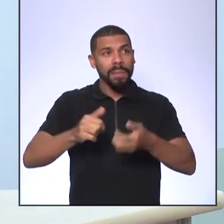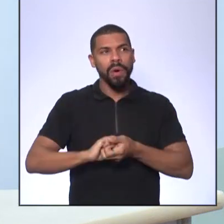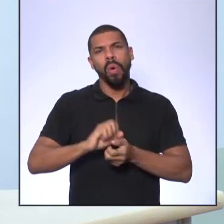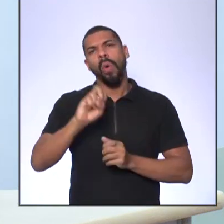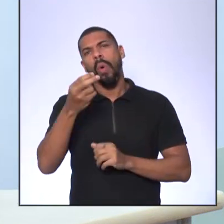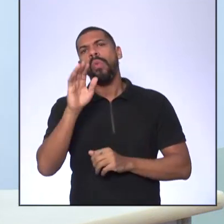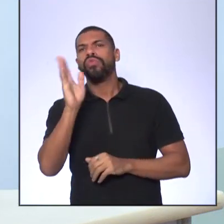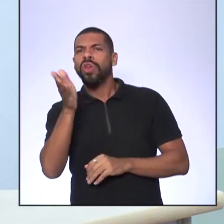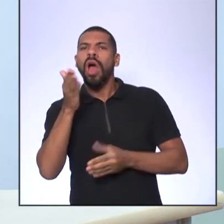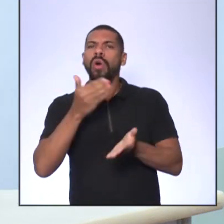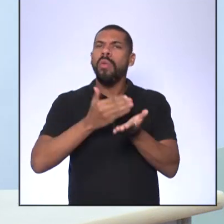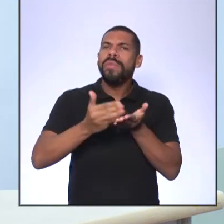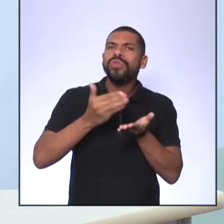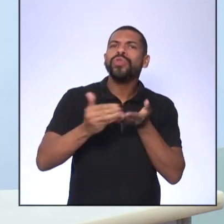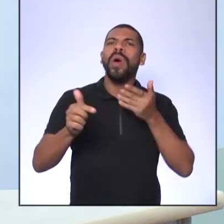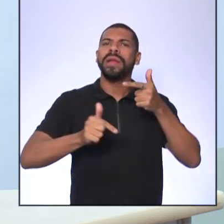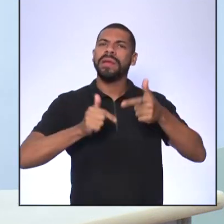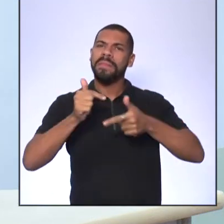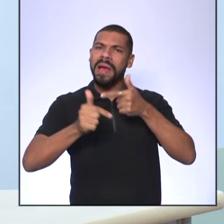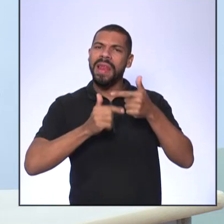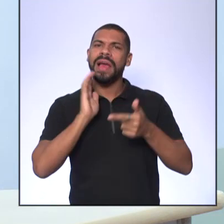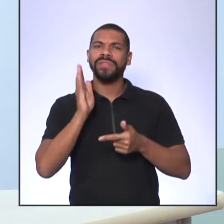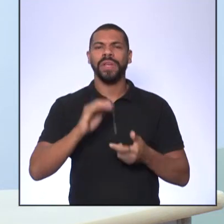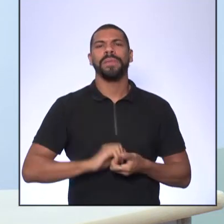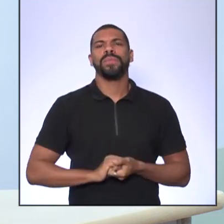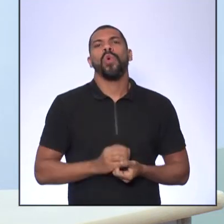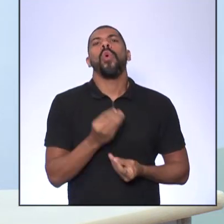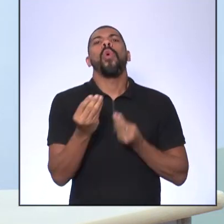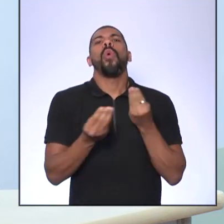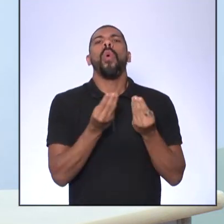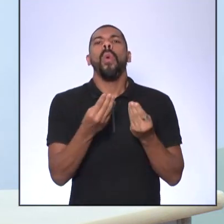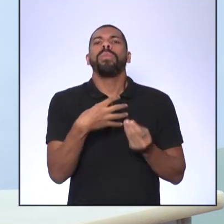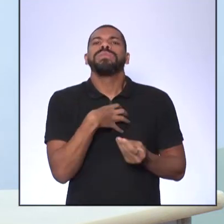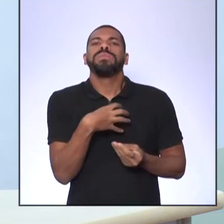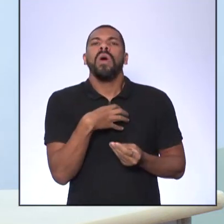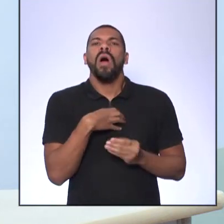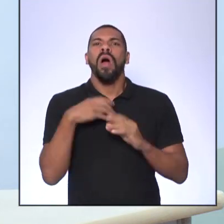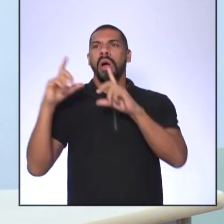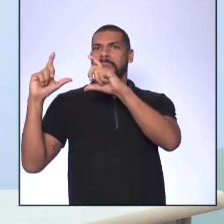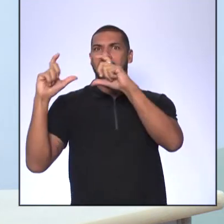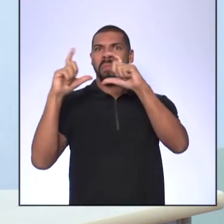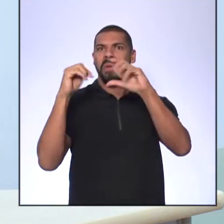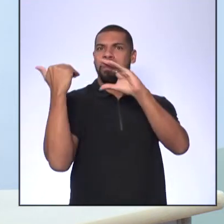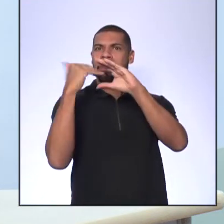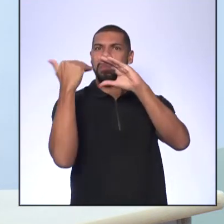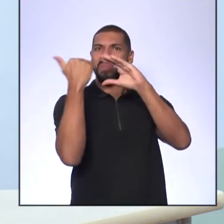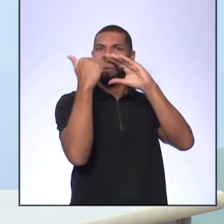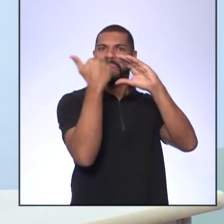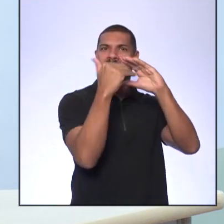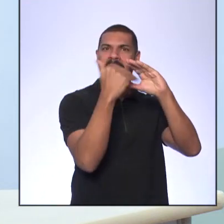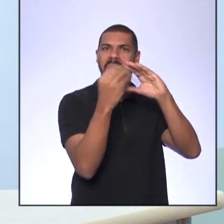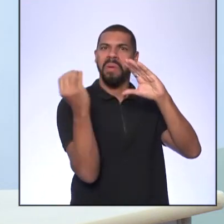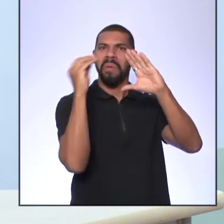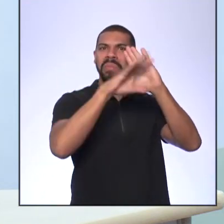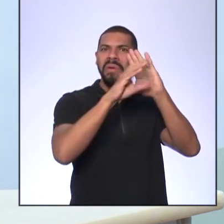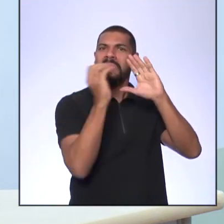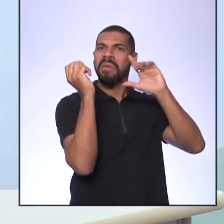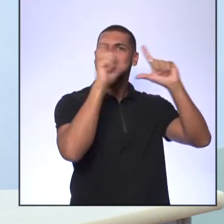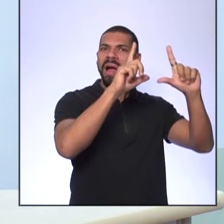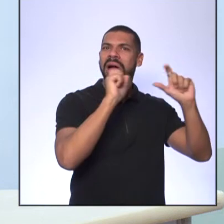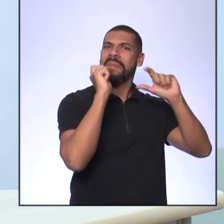já ingressando no mercado de trabalho. Então, de que forma as postagens que vocês têm nesse momento